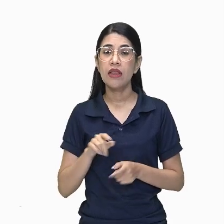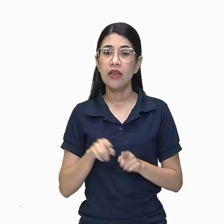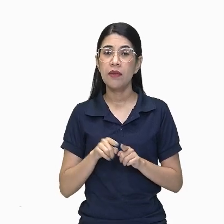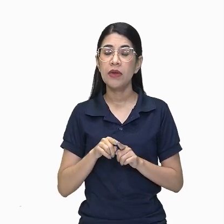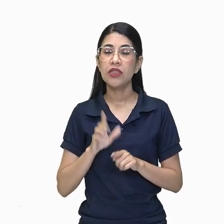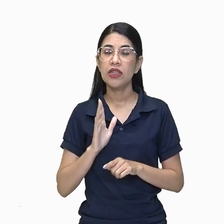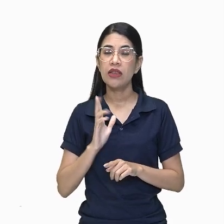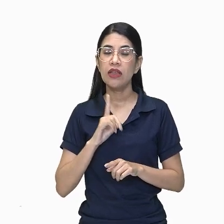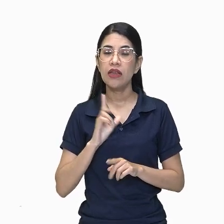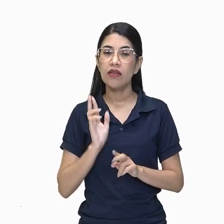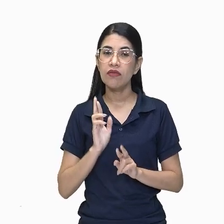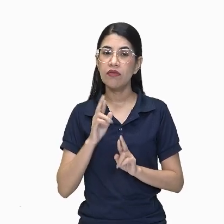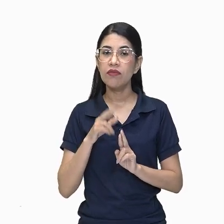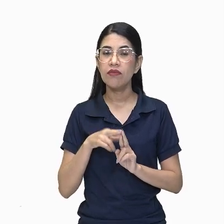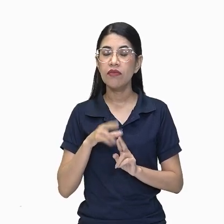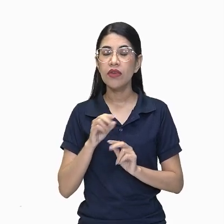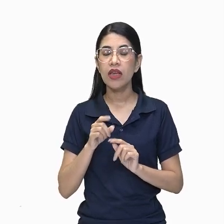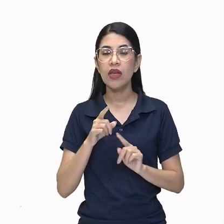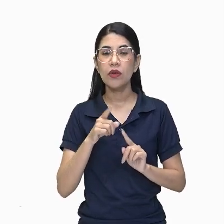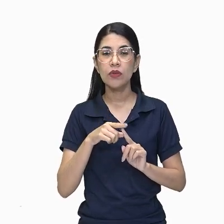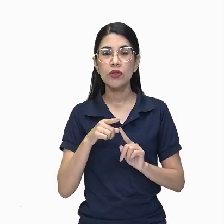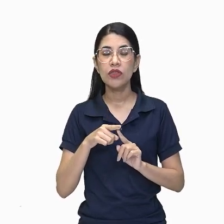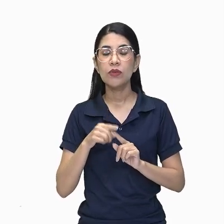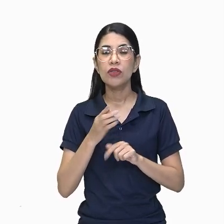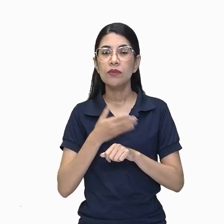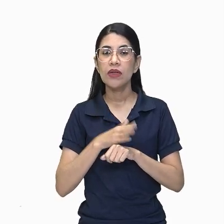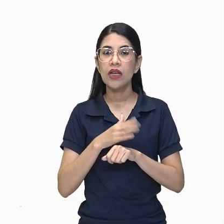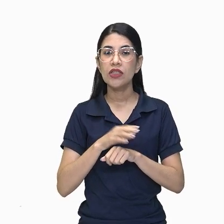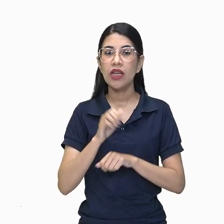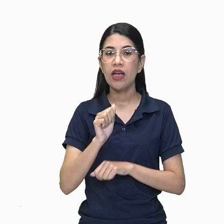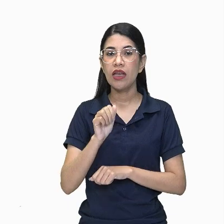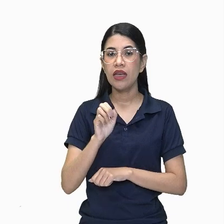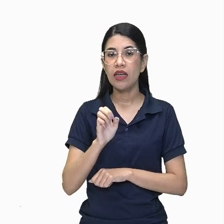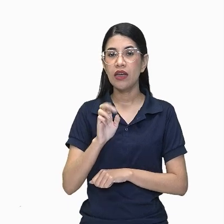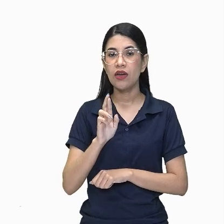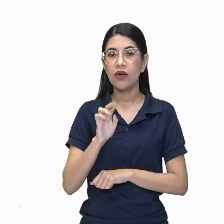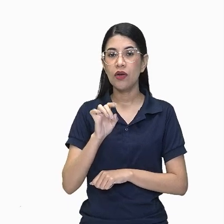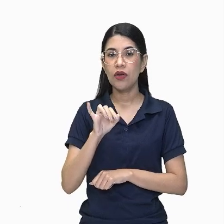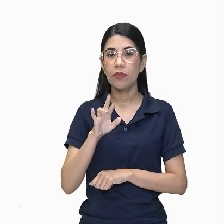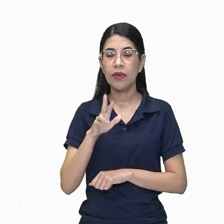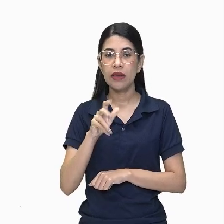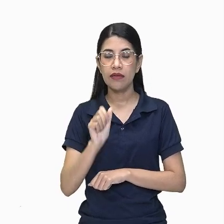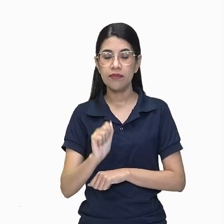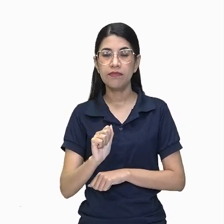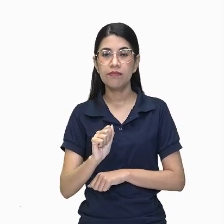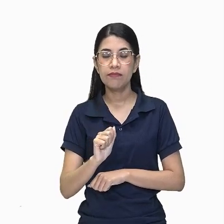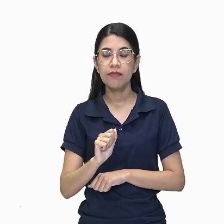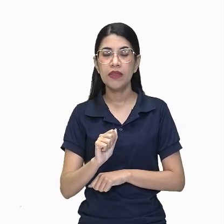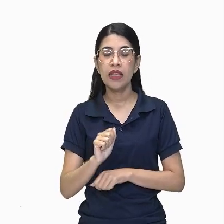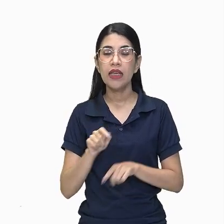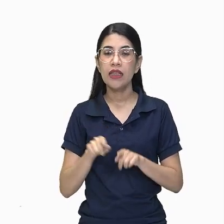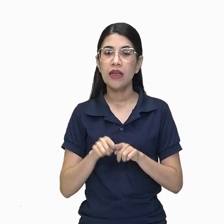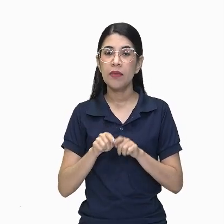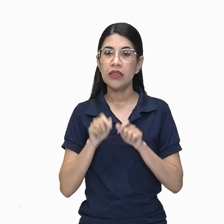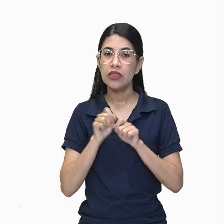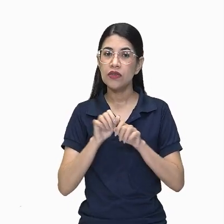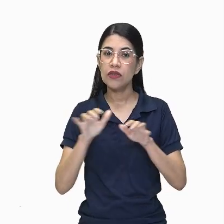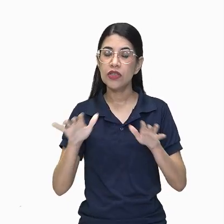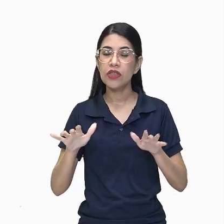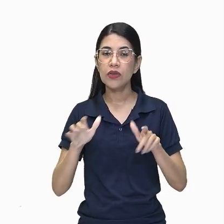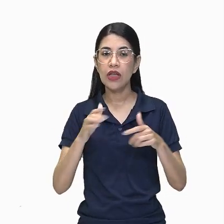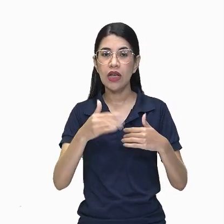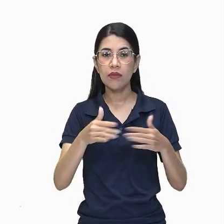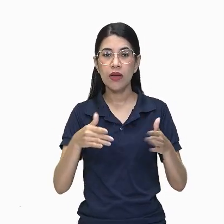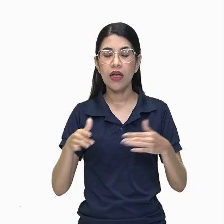conhecidos, referenciados ali como ginástica aeróbica ou ginástica aeróbia, e se popularizando nas